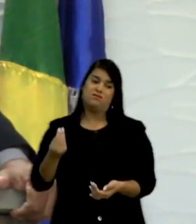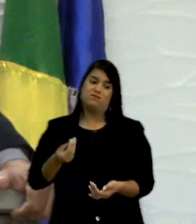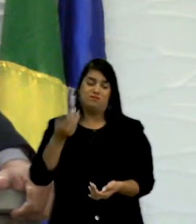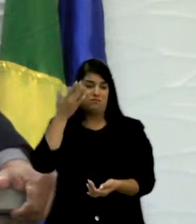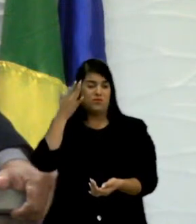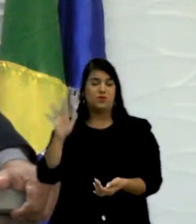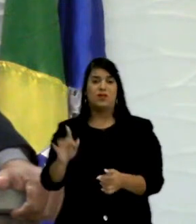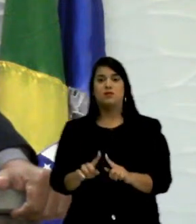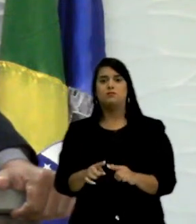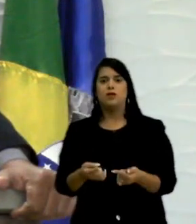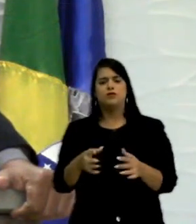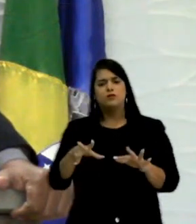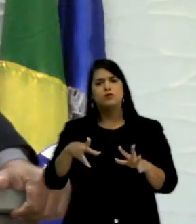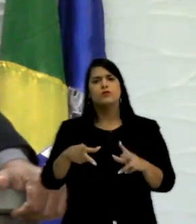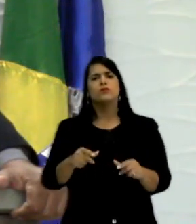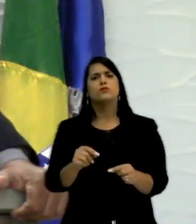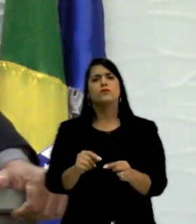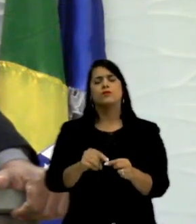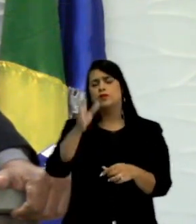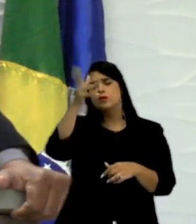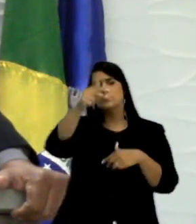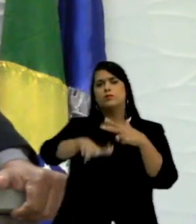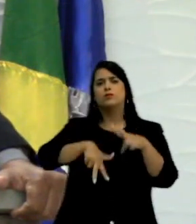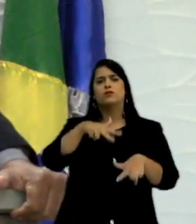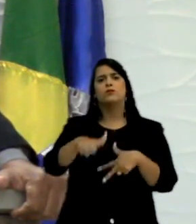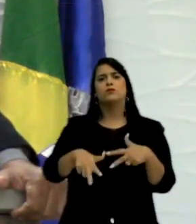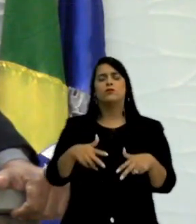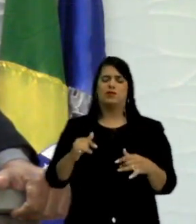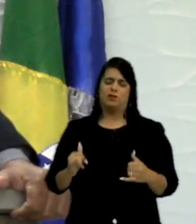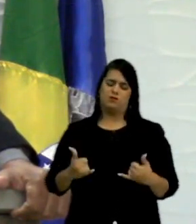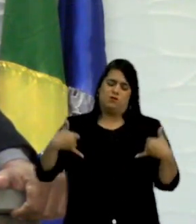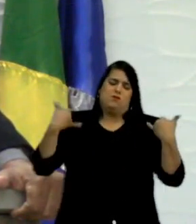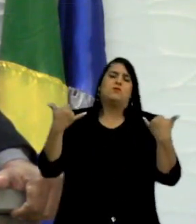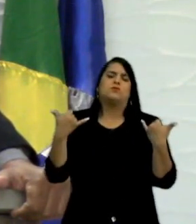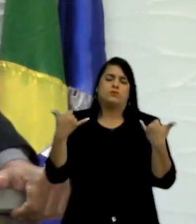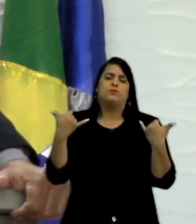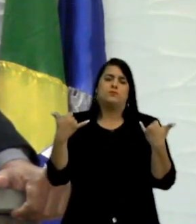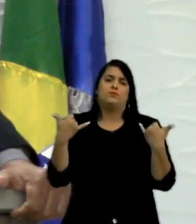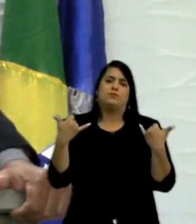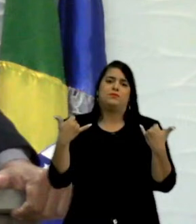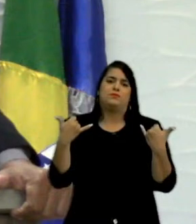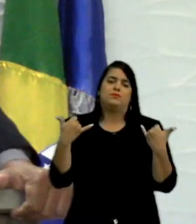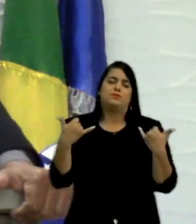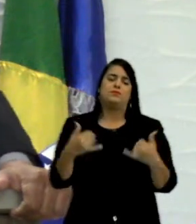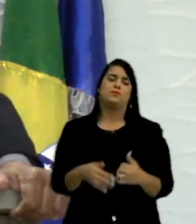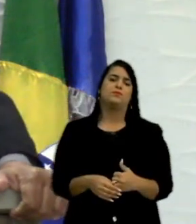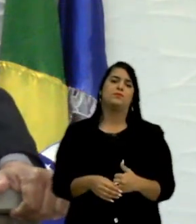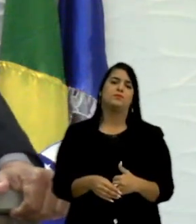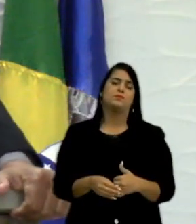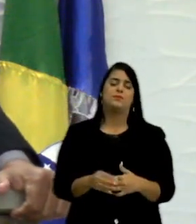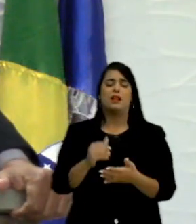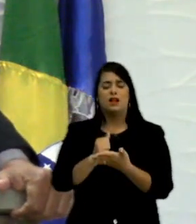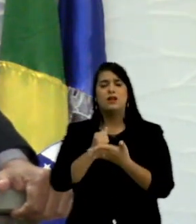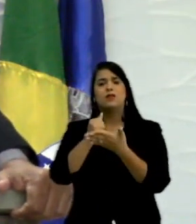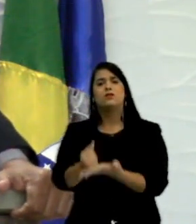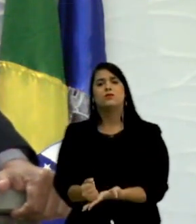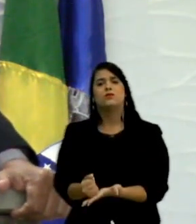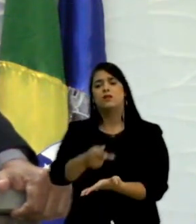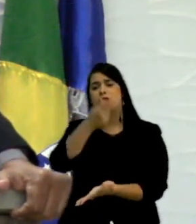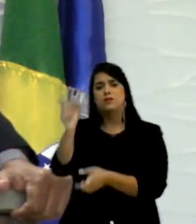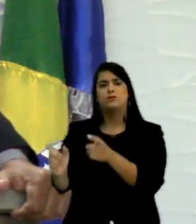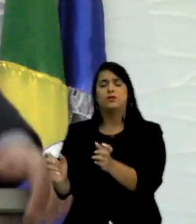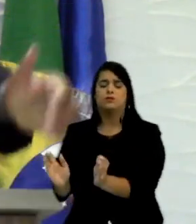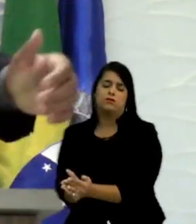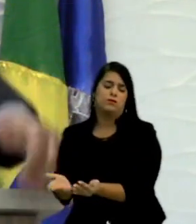mas tudo que eu fiz em São Bento, eu não me arrependo. Porque tudo que eu fiz em São Bento, Bruno, foi defender os pobres do